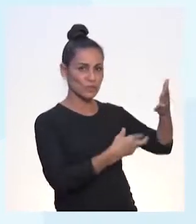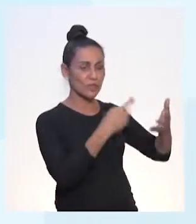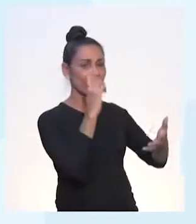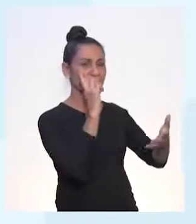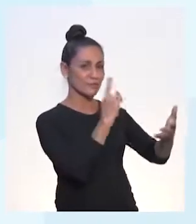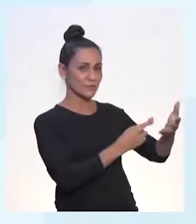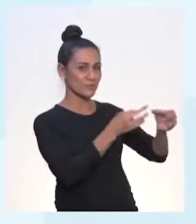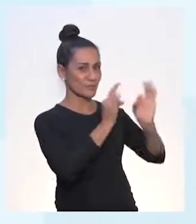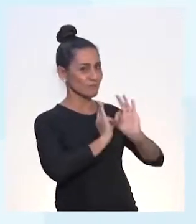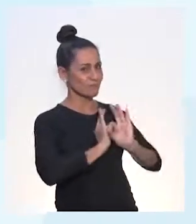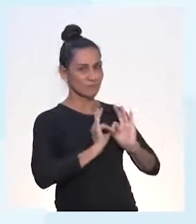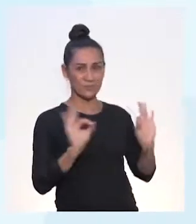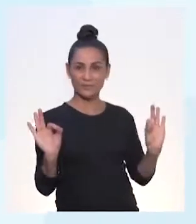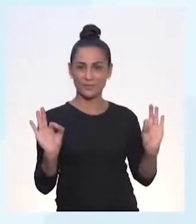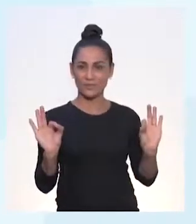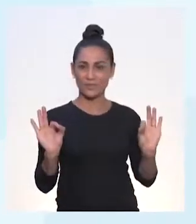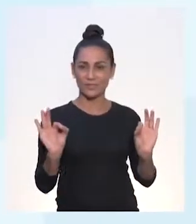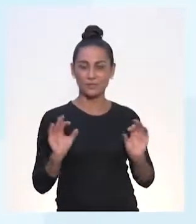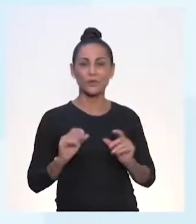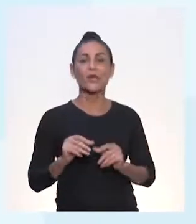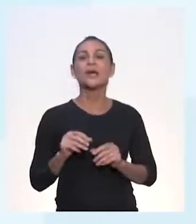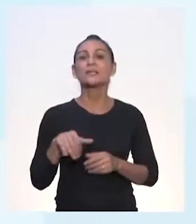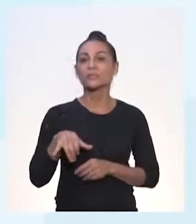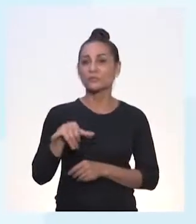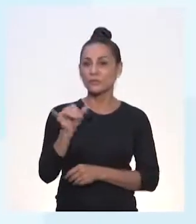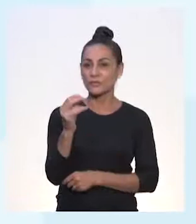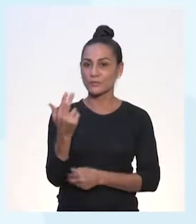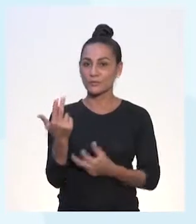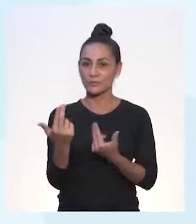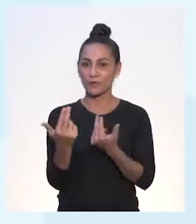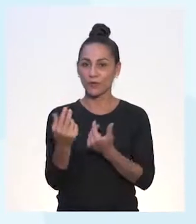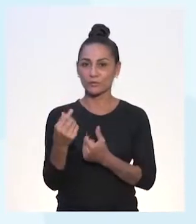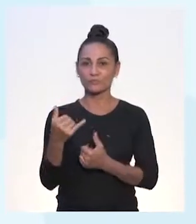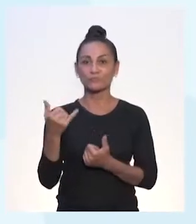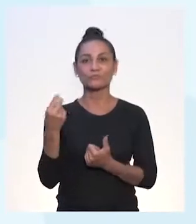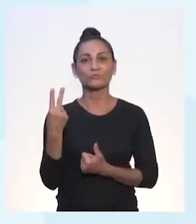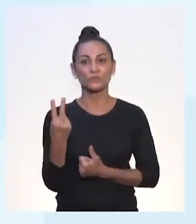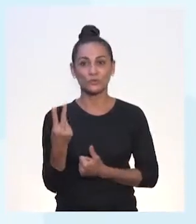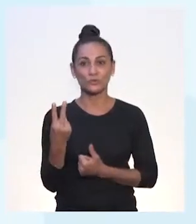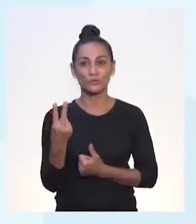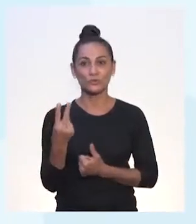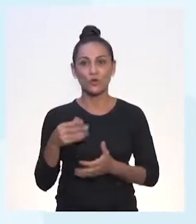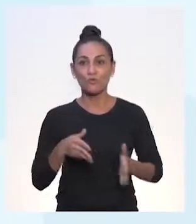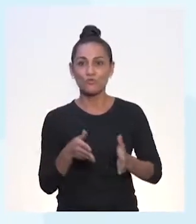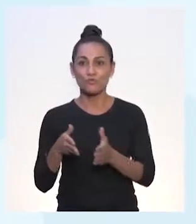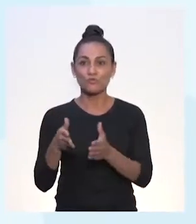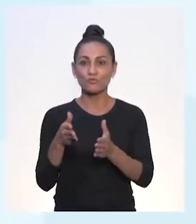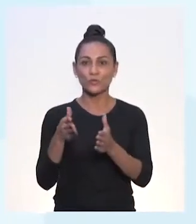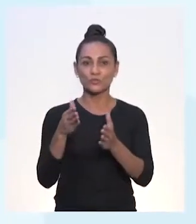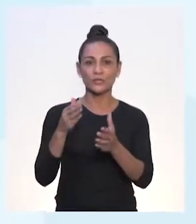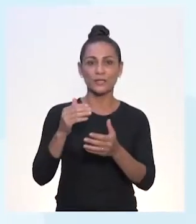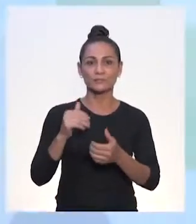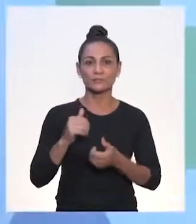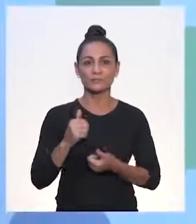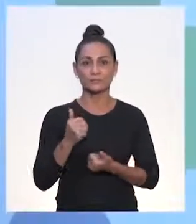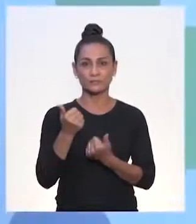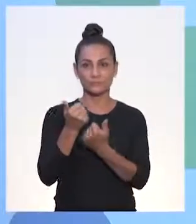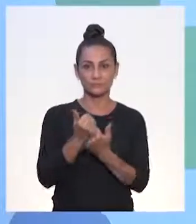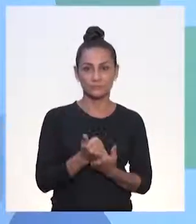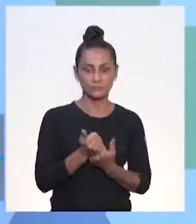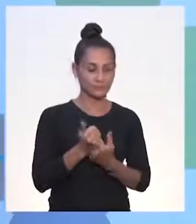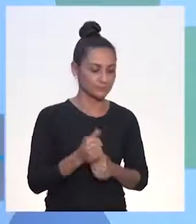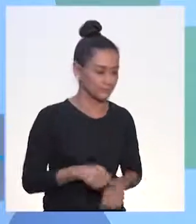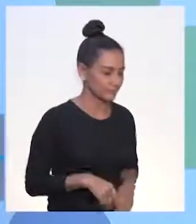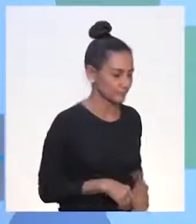Como todo mundo colocou no chat aí, Y igual a 2. Sim, alguns por outros caminhos, mas chegam no mesmo